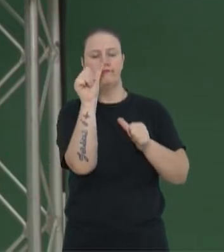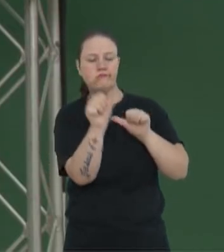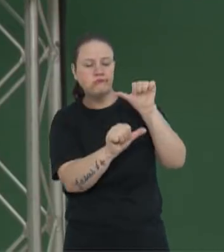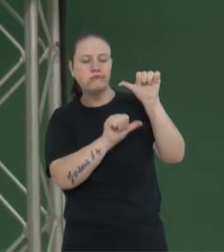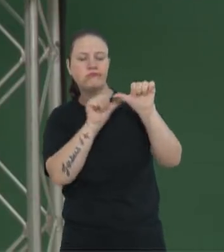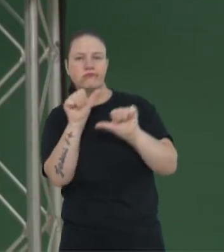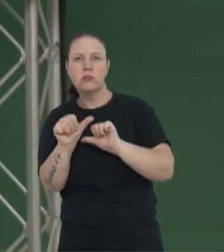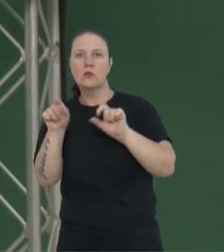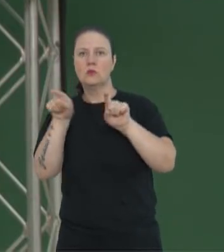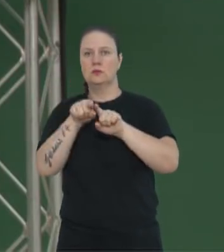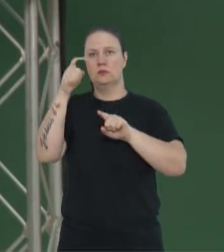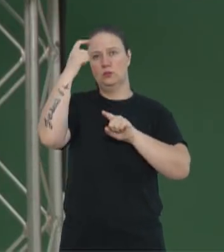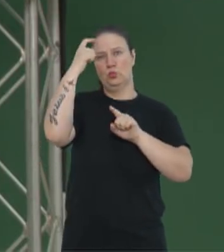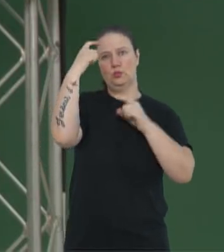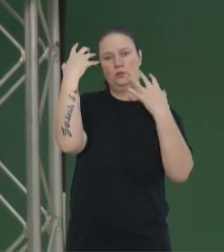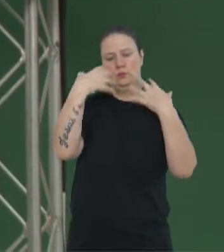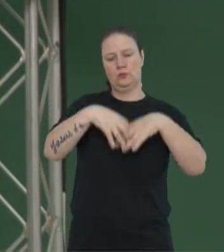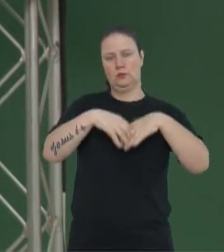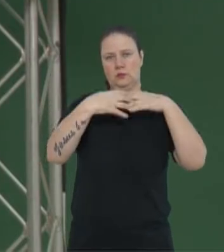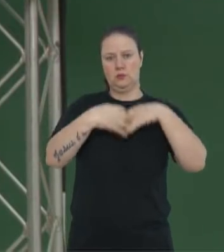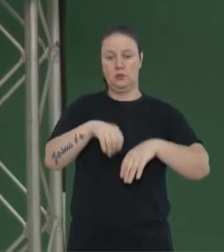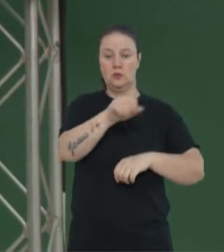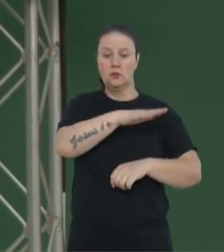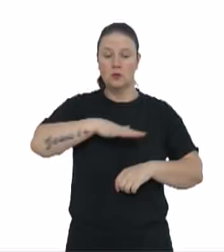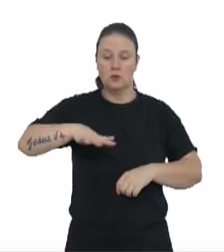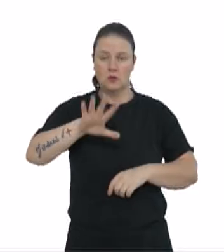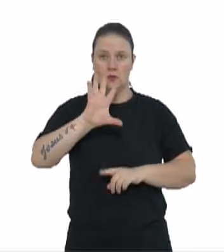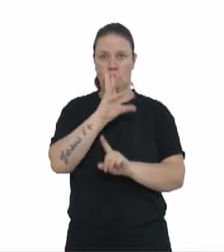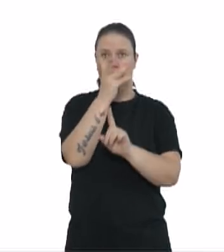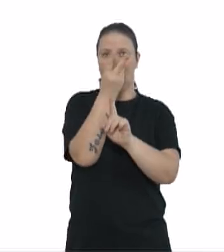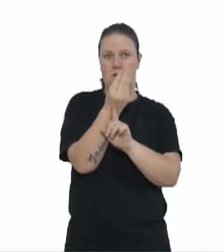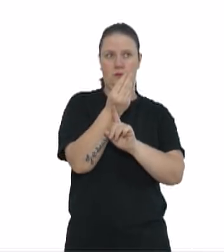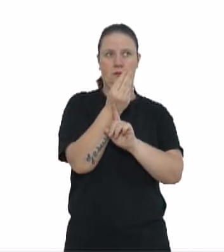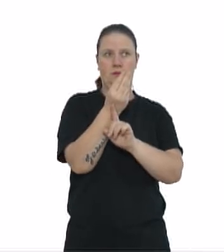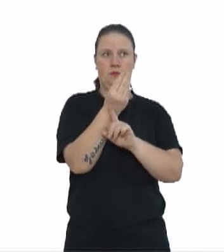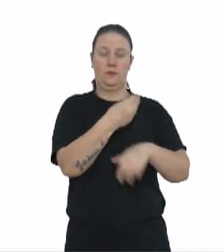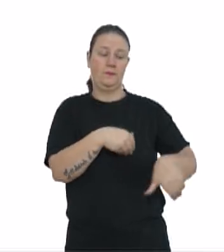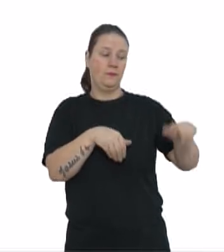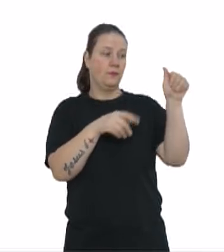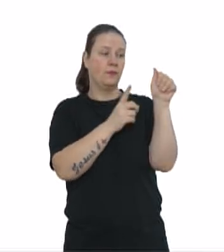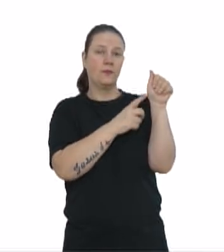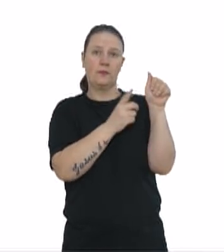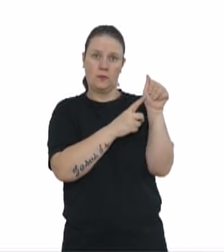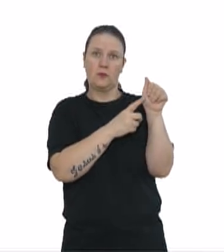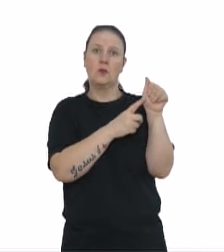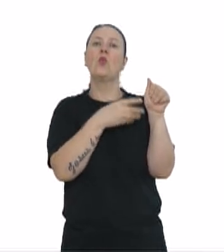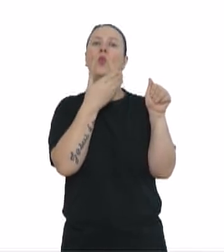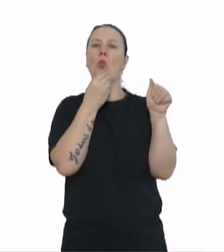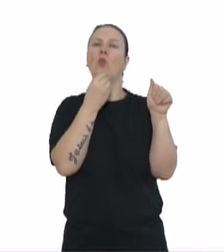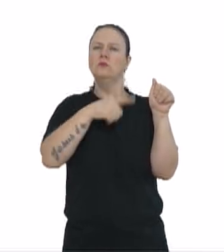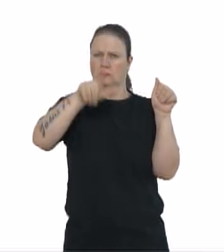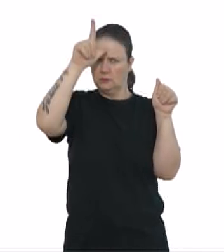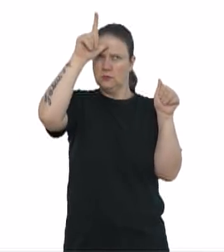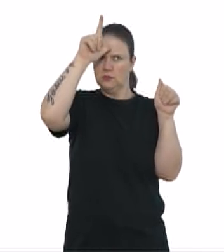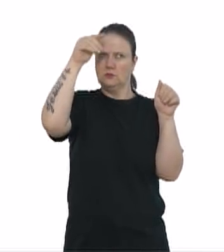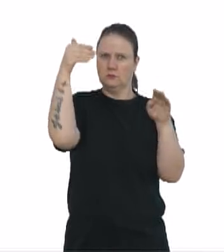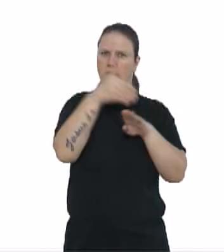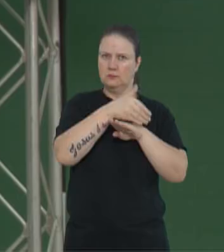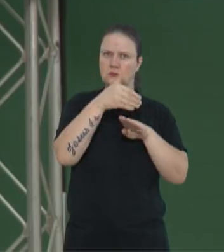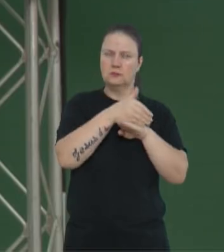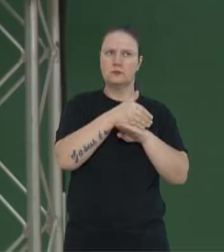sobre arte. Então, vamos lá. Foi um movimento artístico do qual participou o Haussmann. Vou voltar aqui só